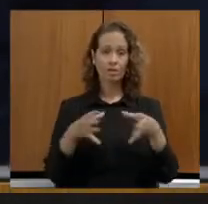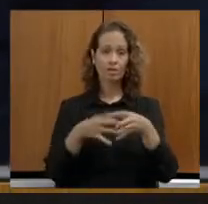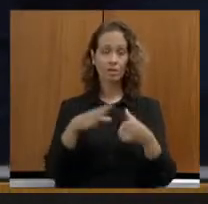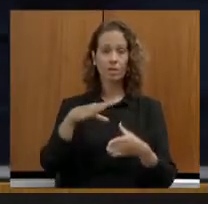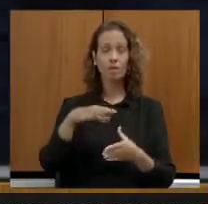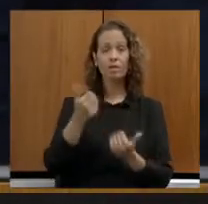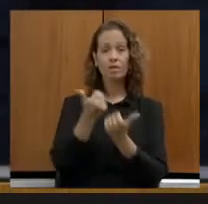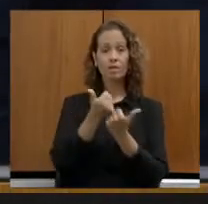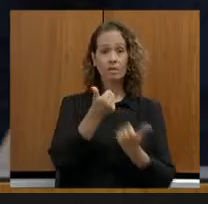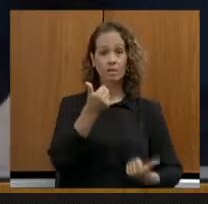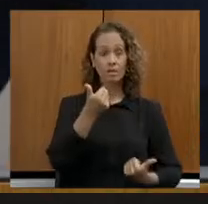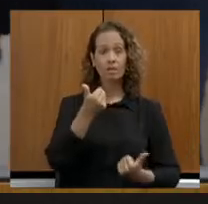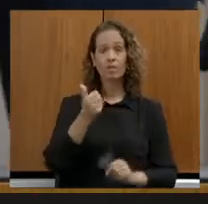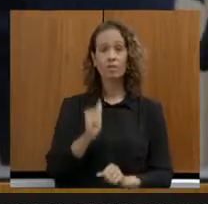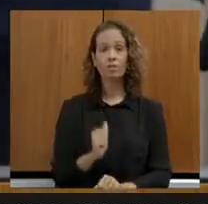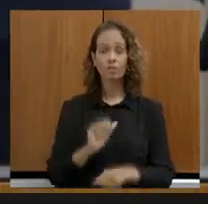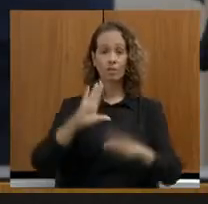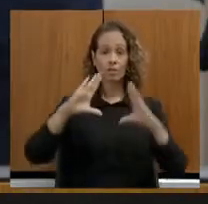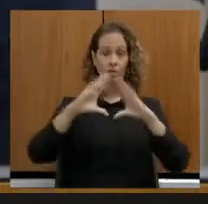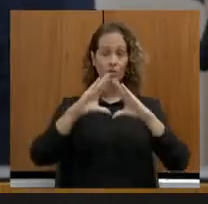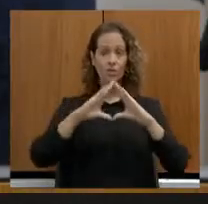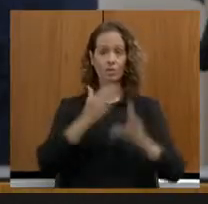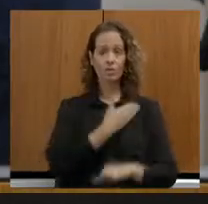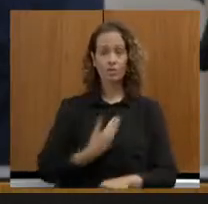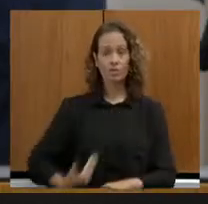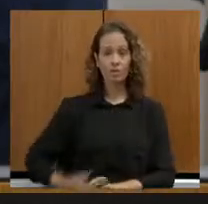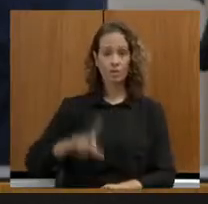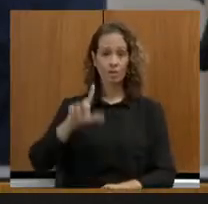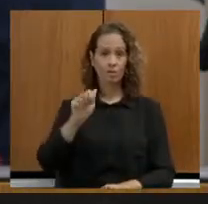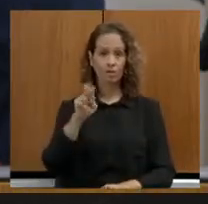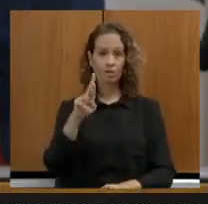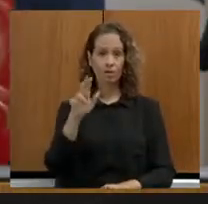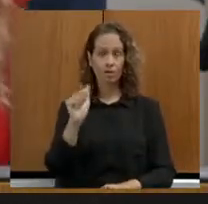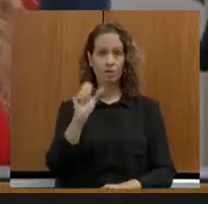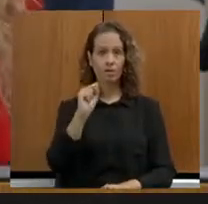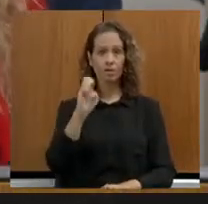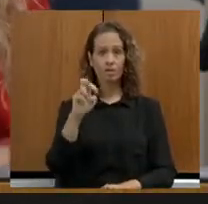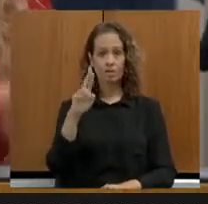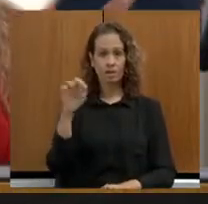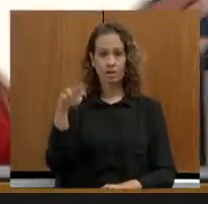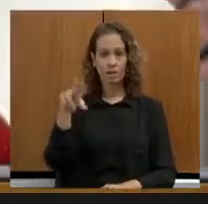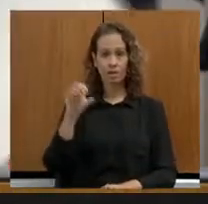vice-líder do Governo na Assembleia Legislativa a deputada Laura Serrano II